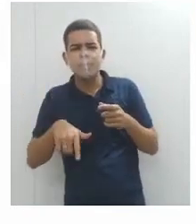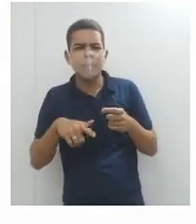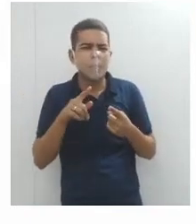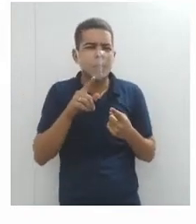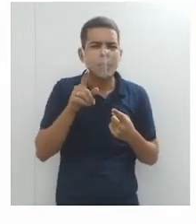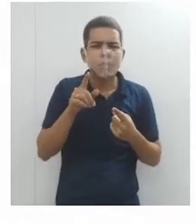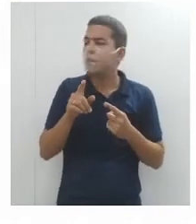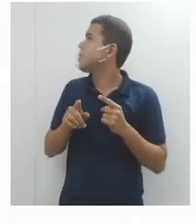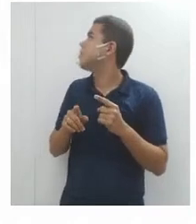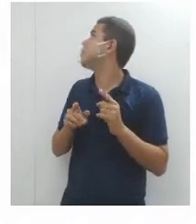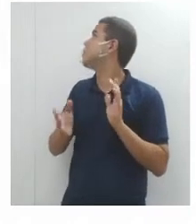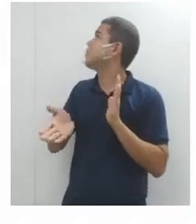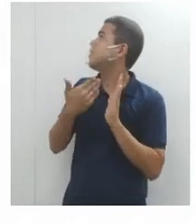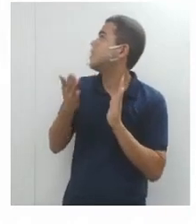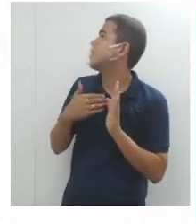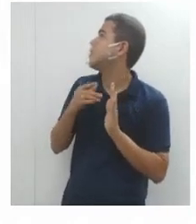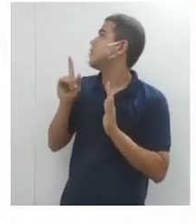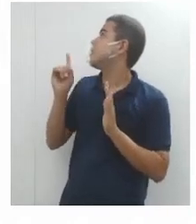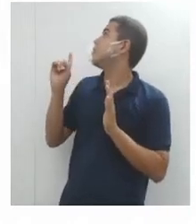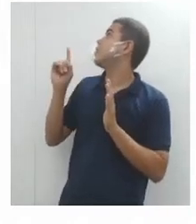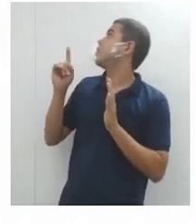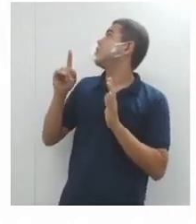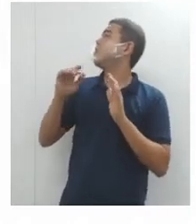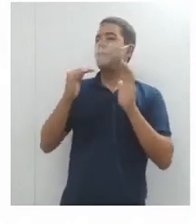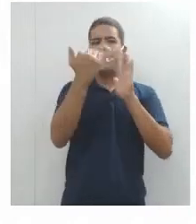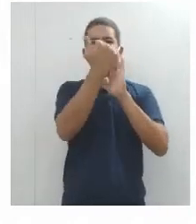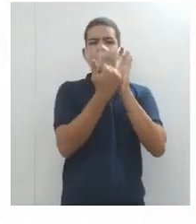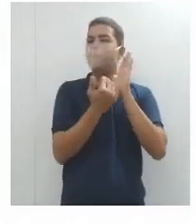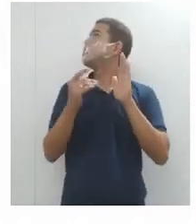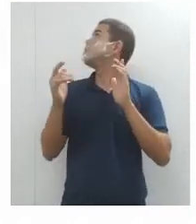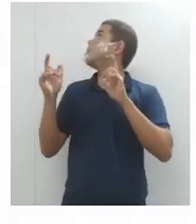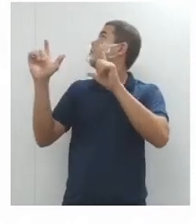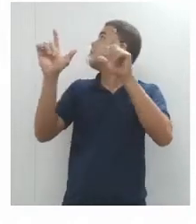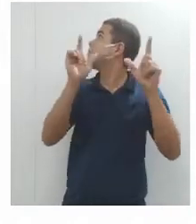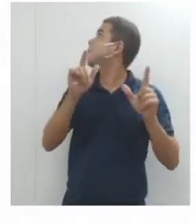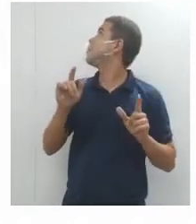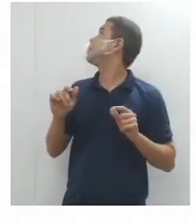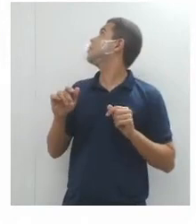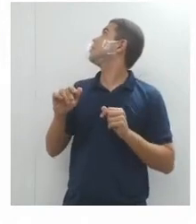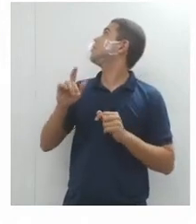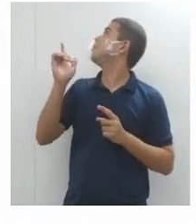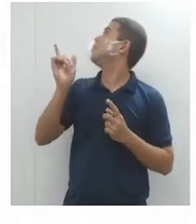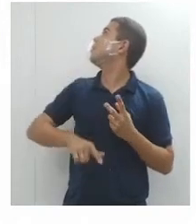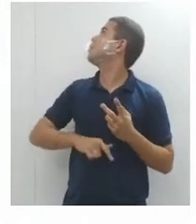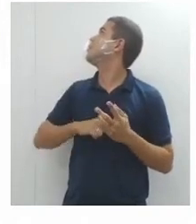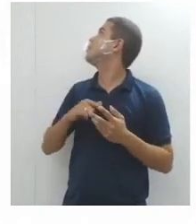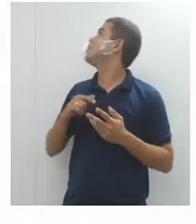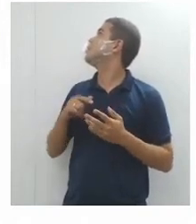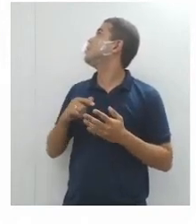uns livros, né? Umas prateleiras, uns quadros, tá?